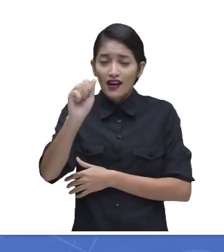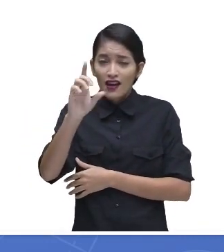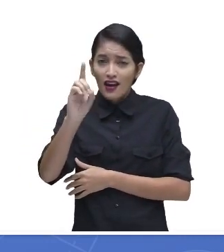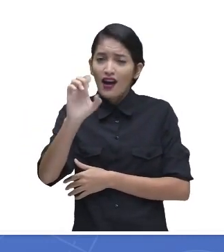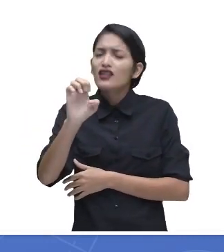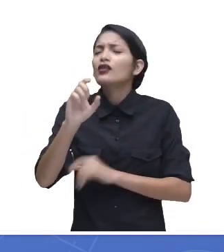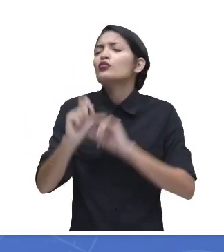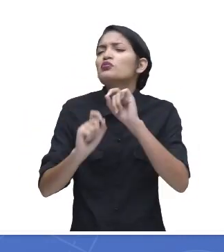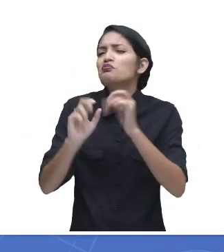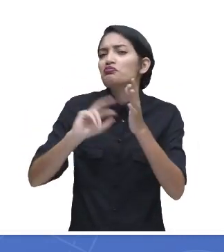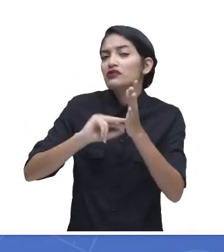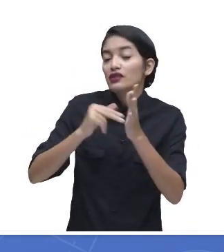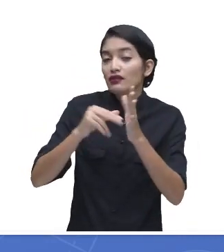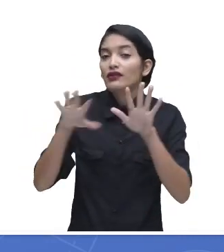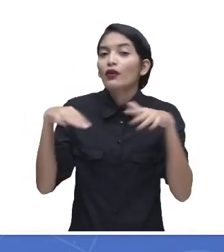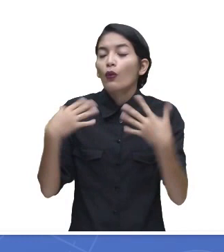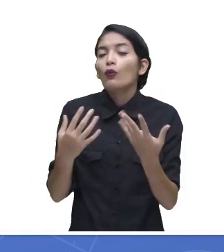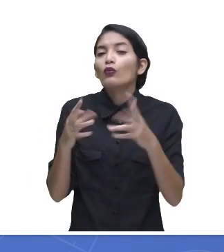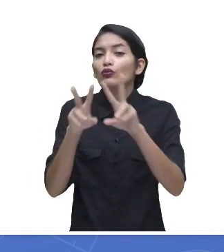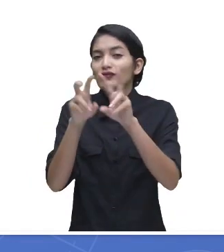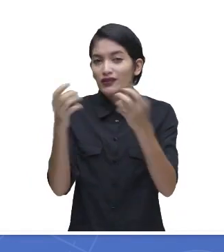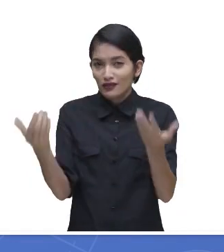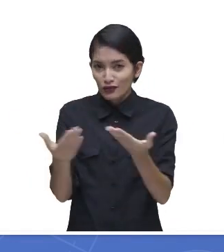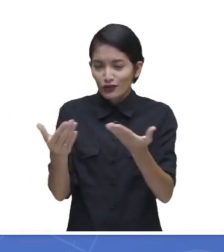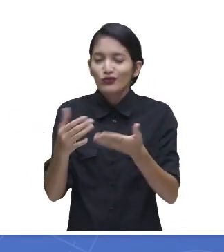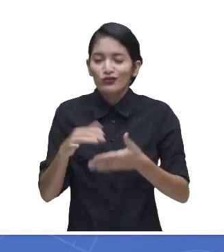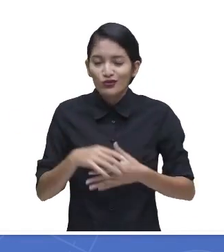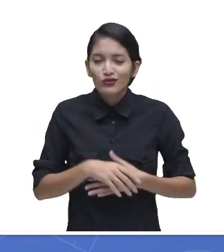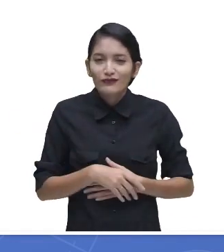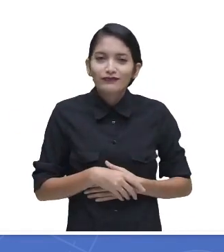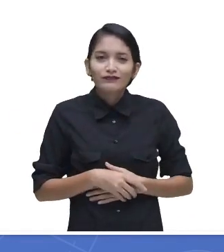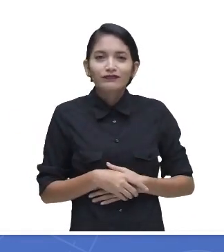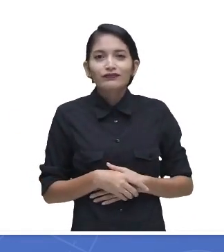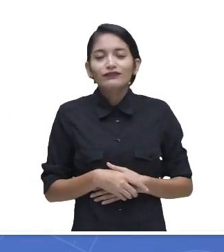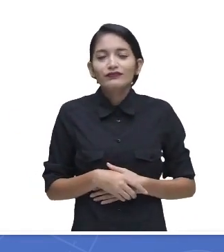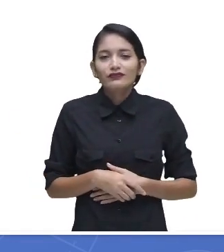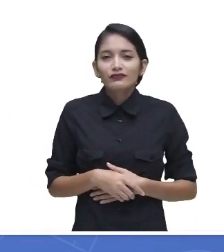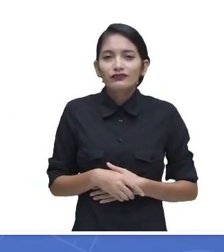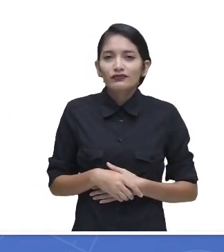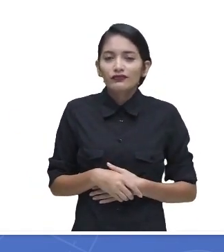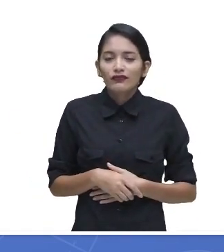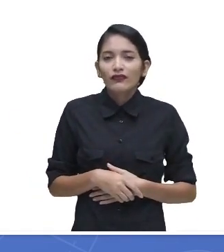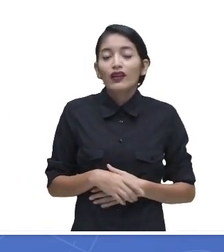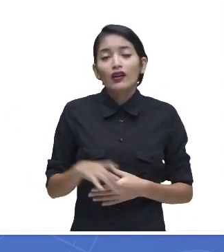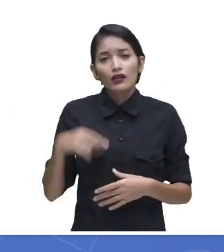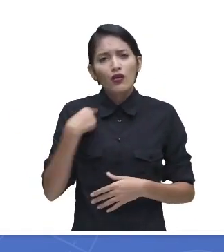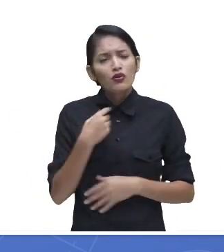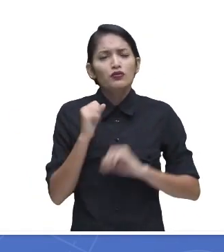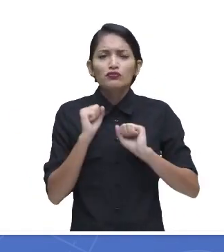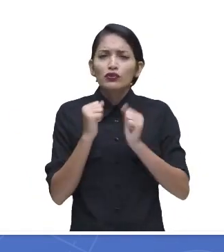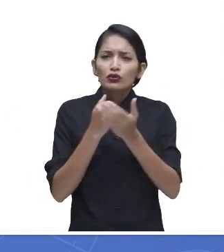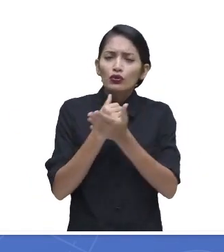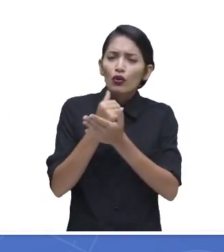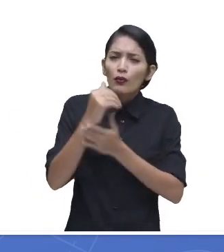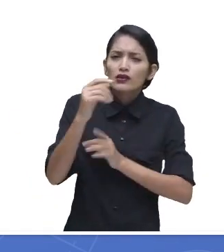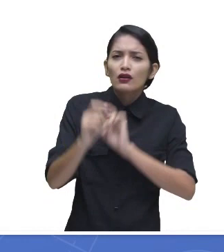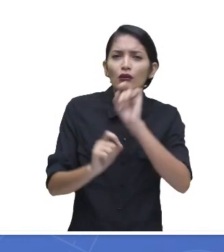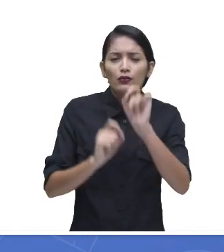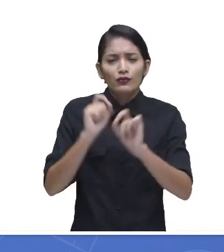estar abordando esse tema aí do pensamento moderno. E para que a gente possa, então, começar